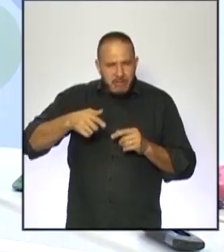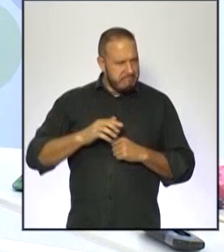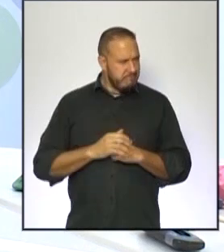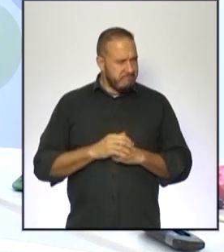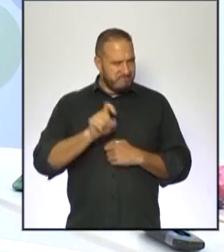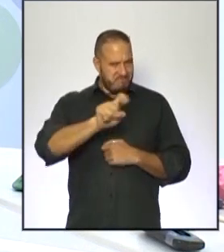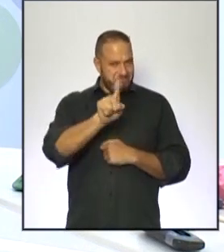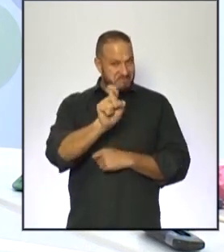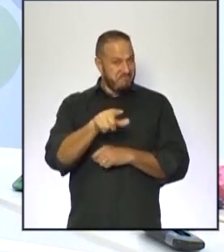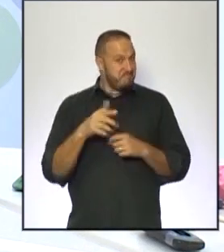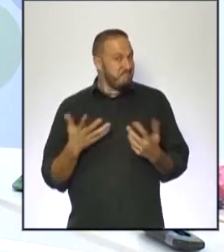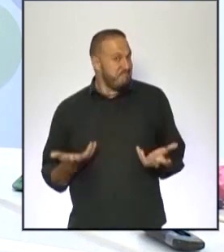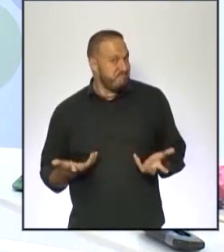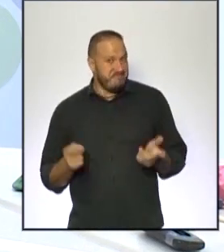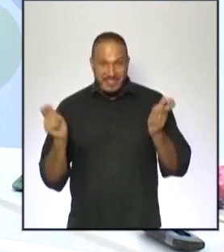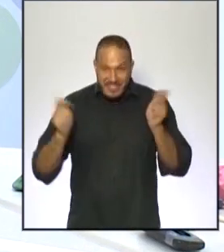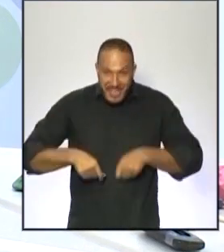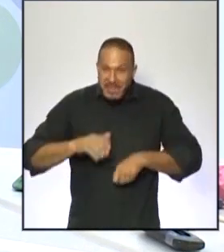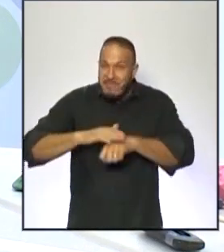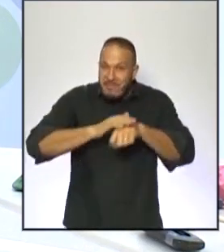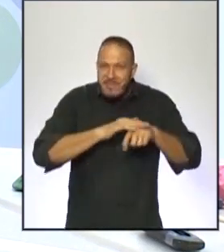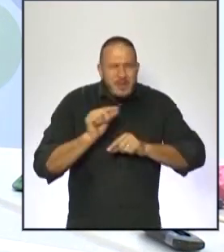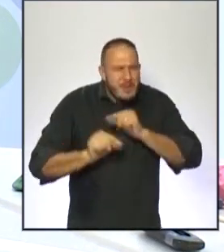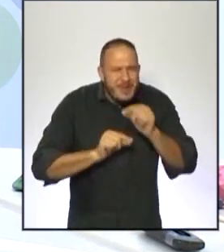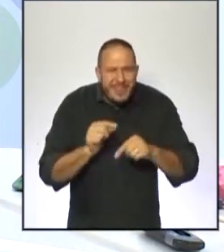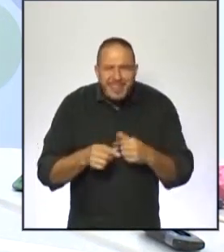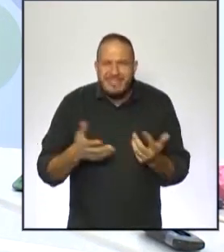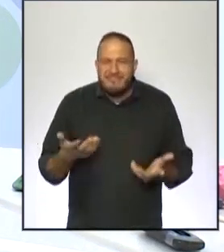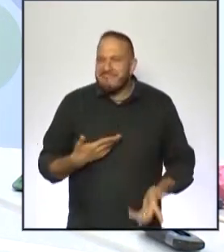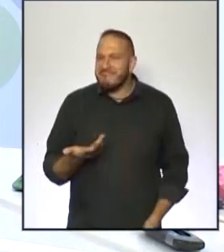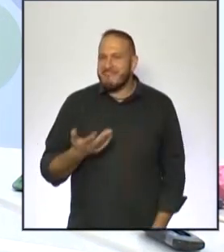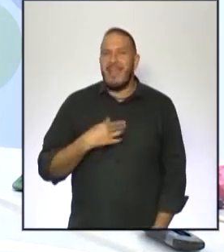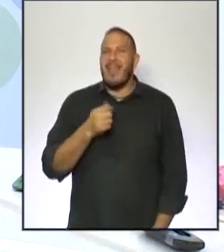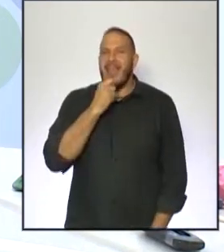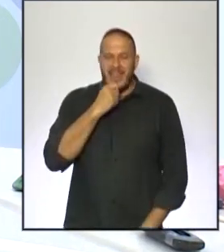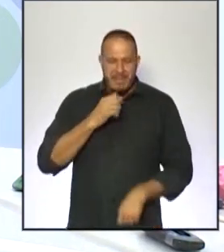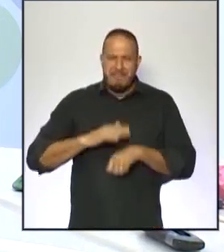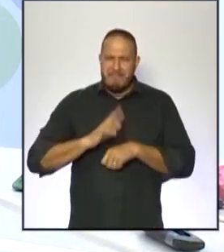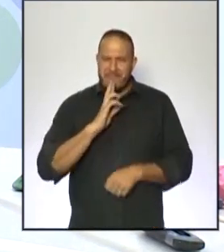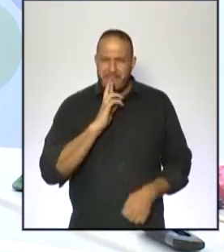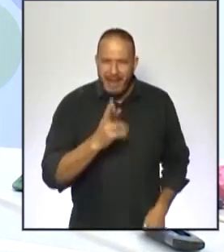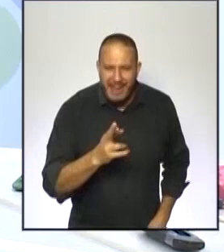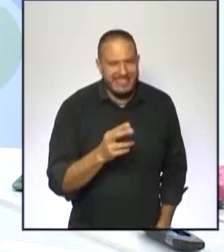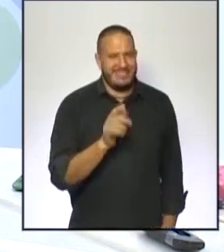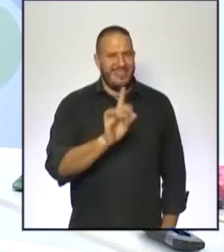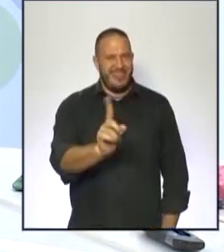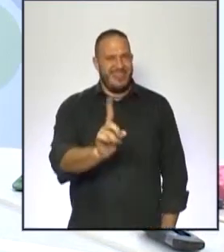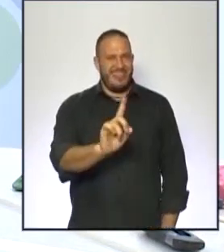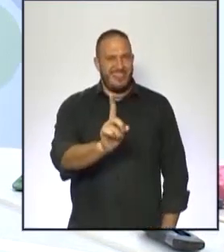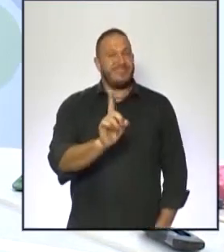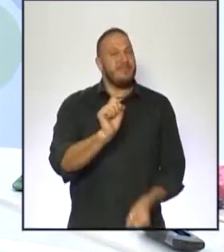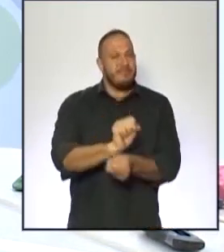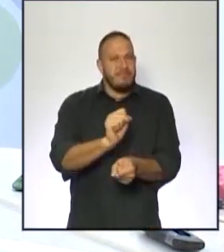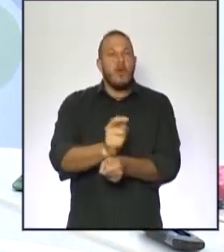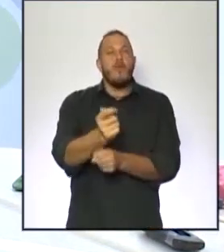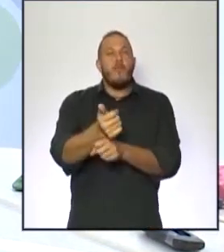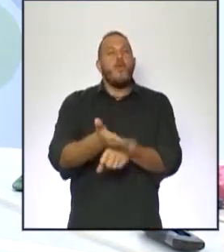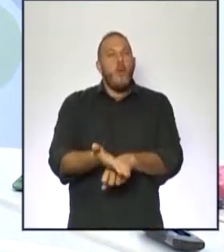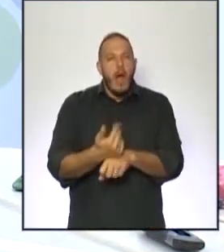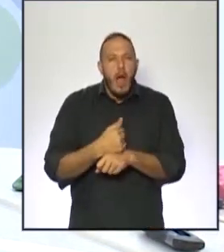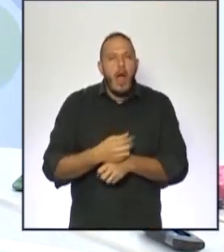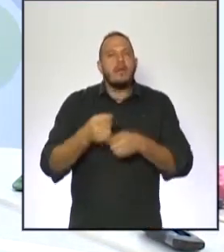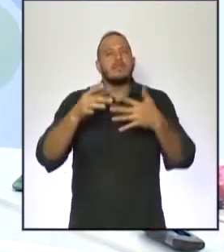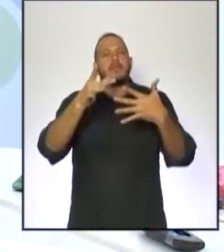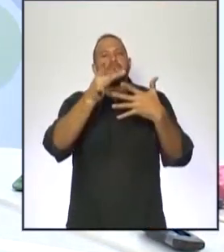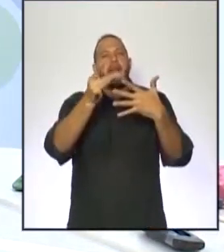será, hein, que vocês podem produzir com isso? Eu ainda não vou responder, porque antes da gente chegar com